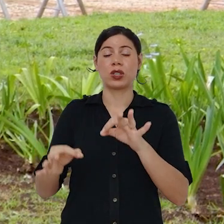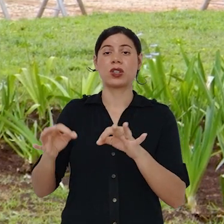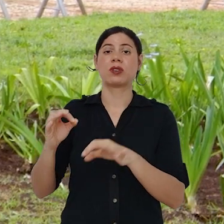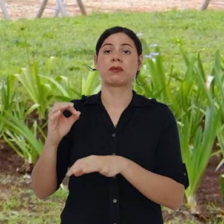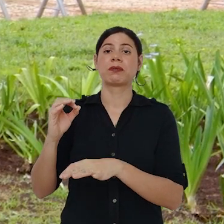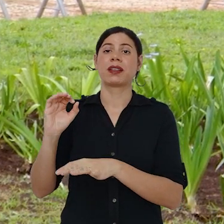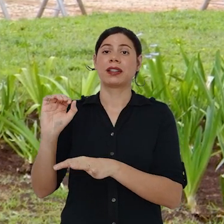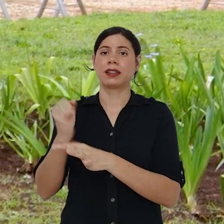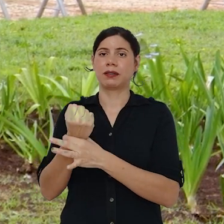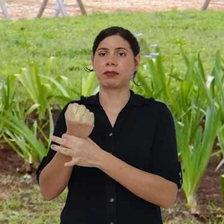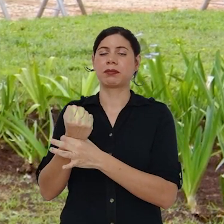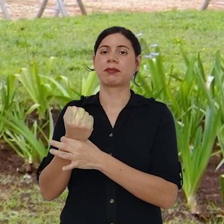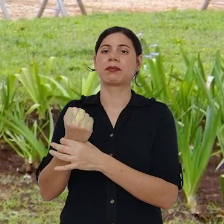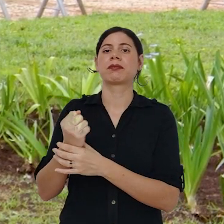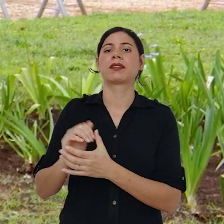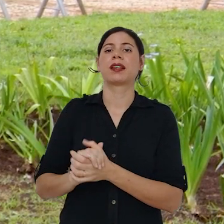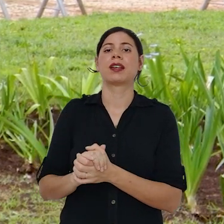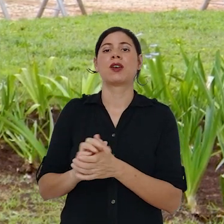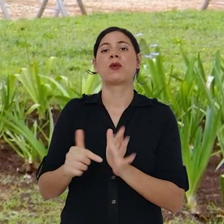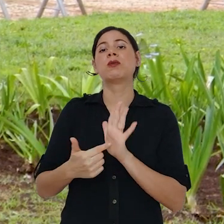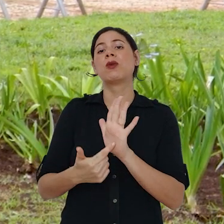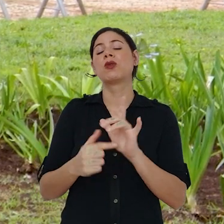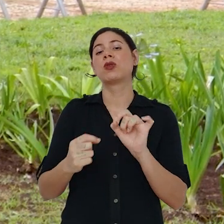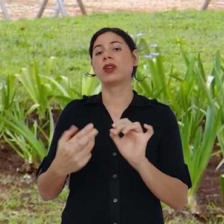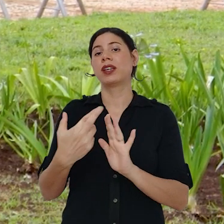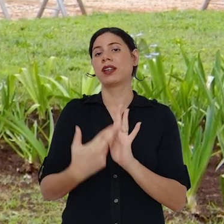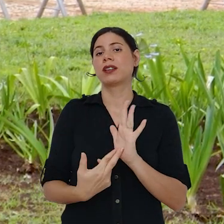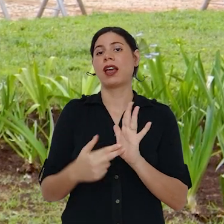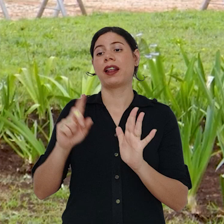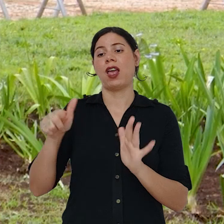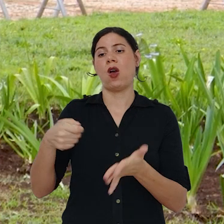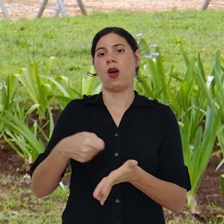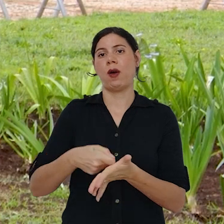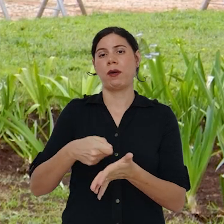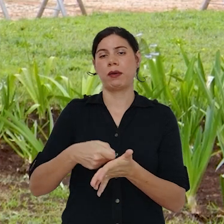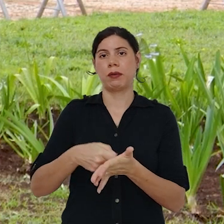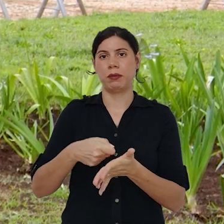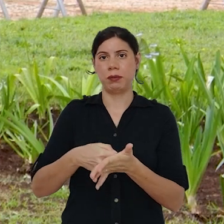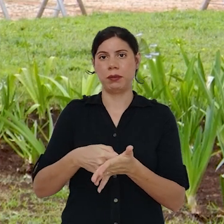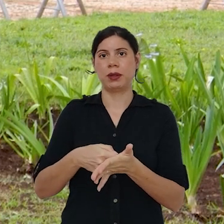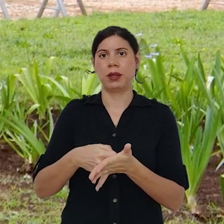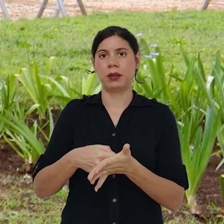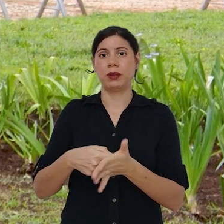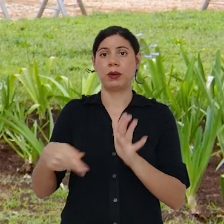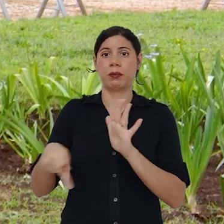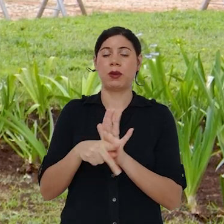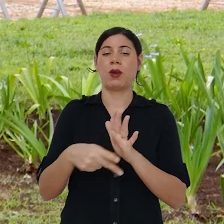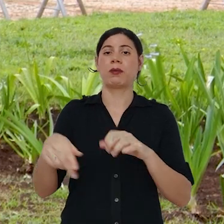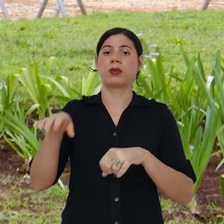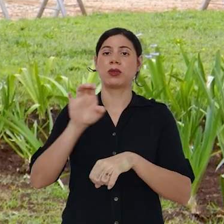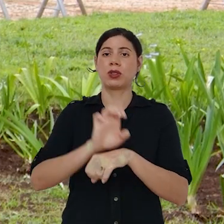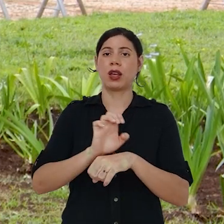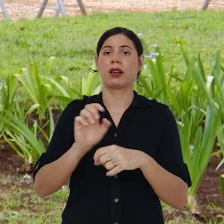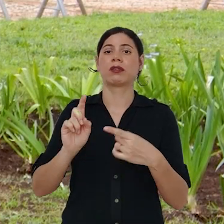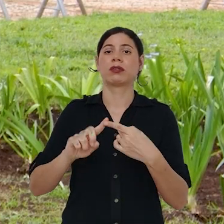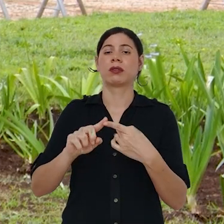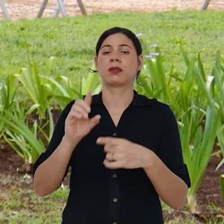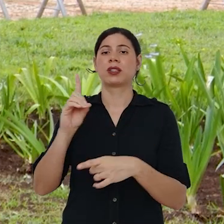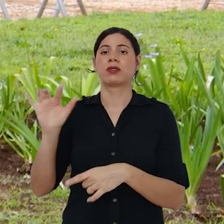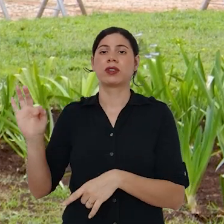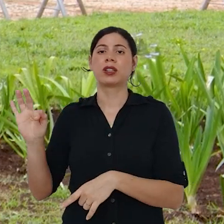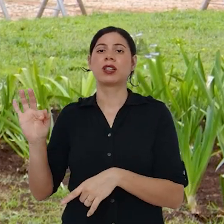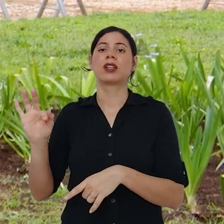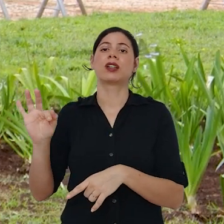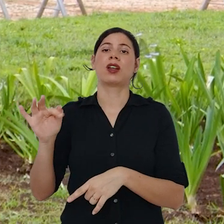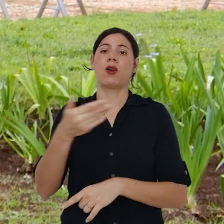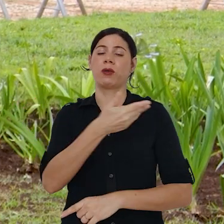ficou estabelecido que a regra é de aplicação obrigatória, cabendo aos estados, ao Distrito Federal e à União definir definirem